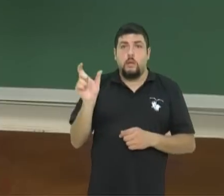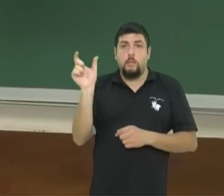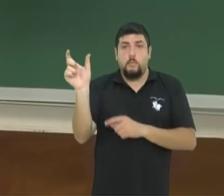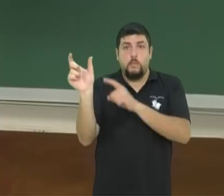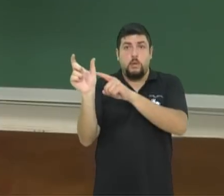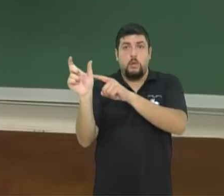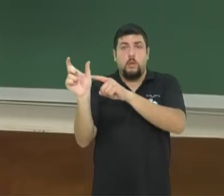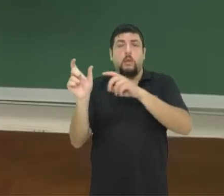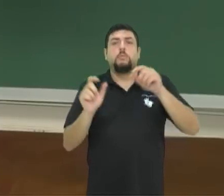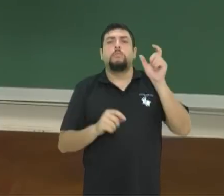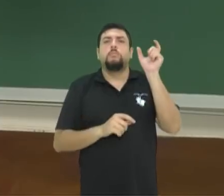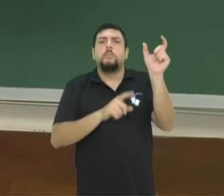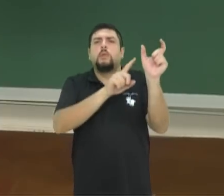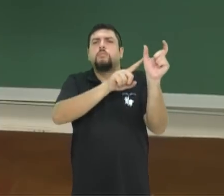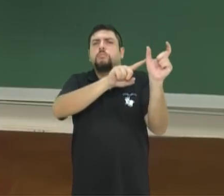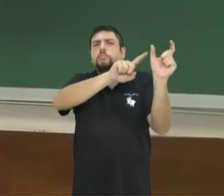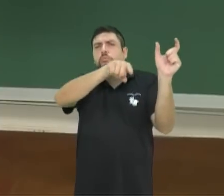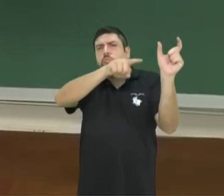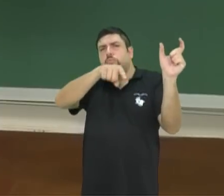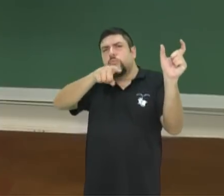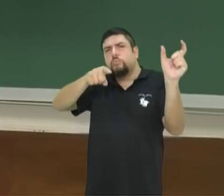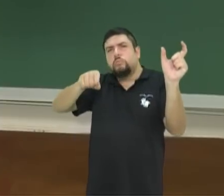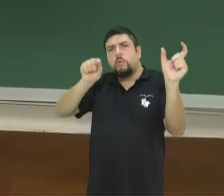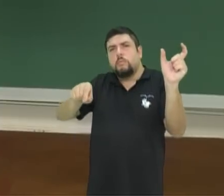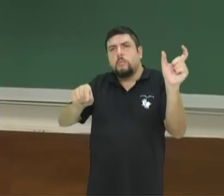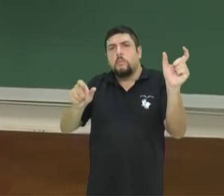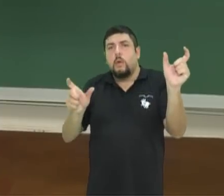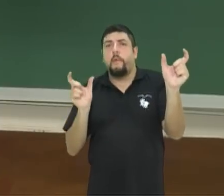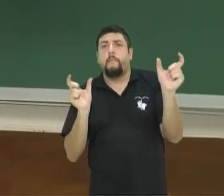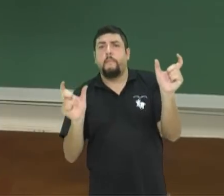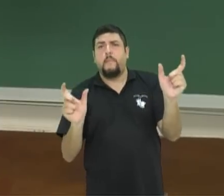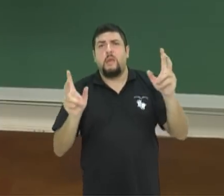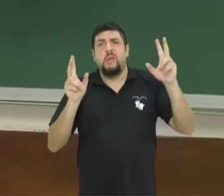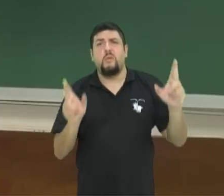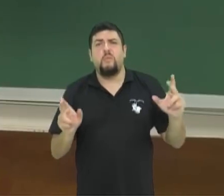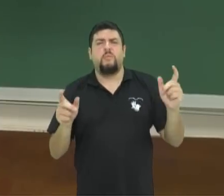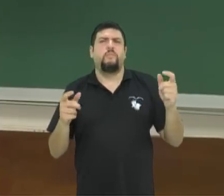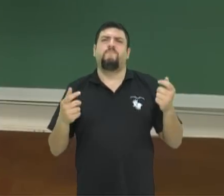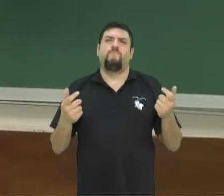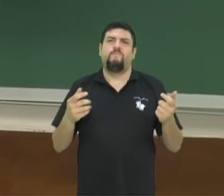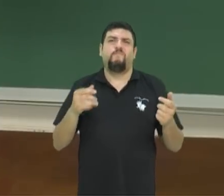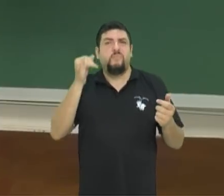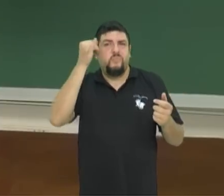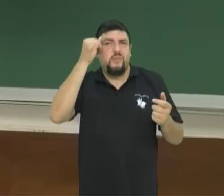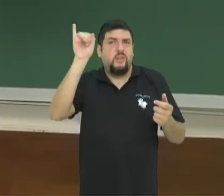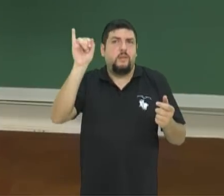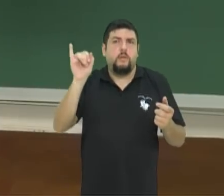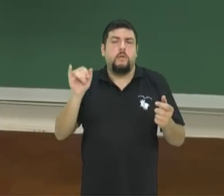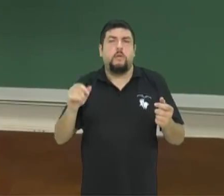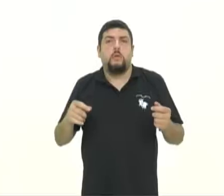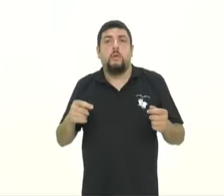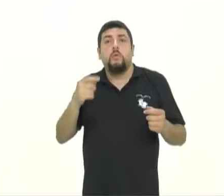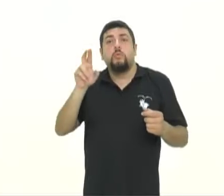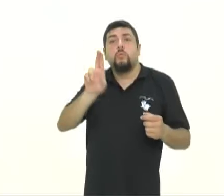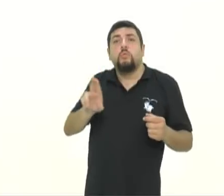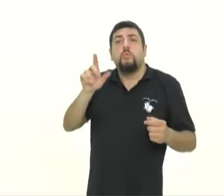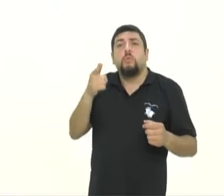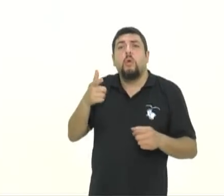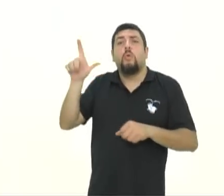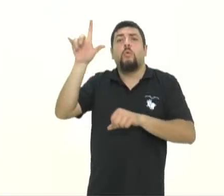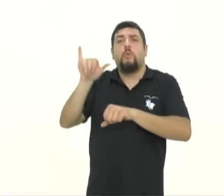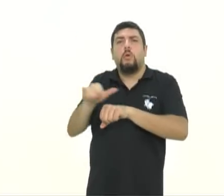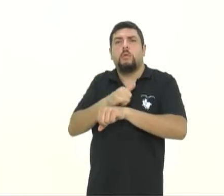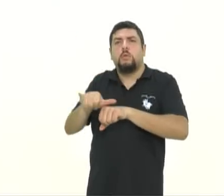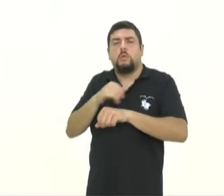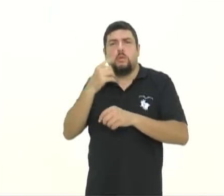já foi anunciada para o leitor. E assim eu evito de ficar repetindo aquela palavra o tempo todo no texto. Né? Nesse caso, ele utilizou